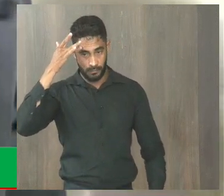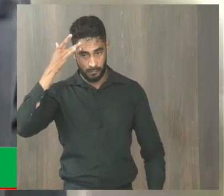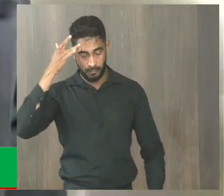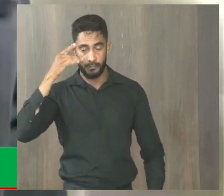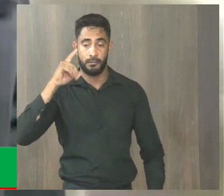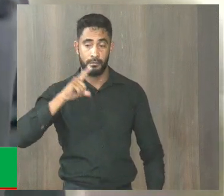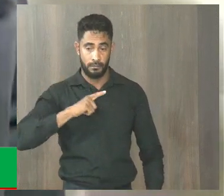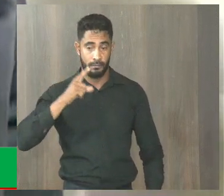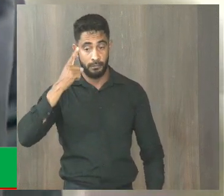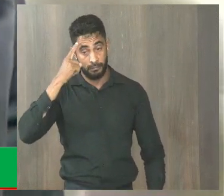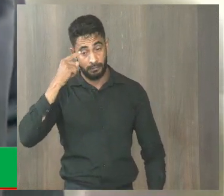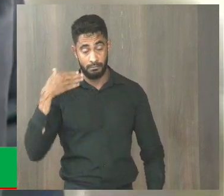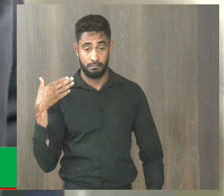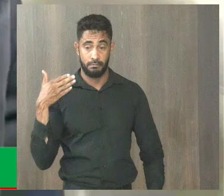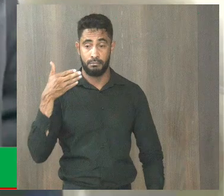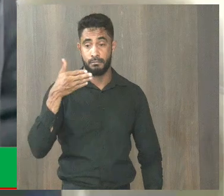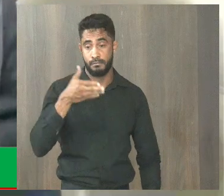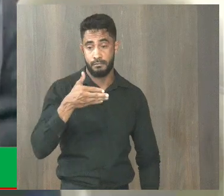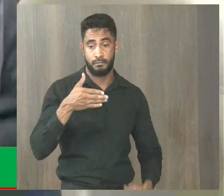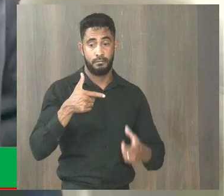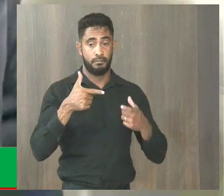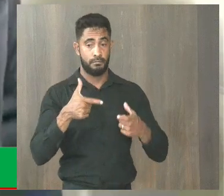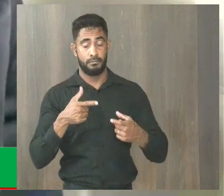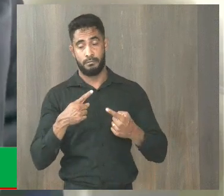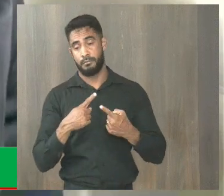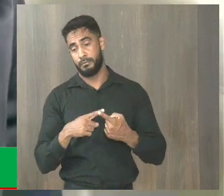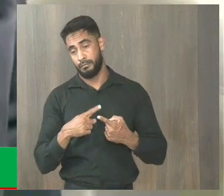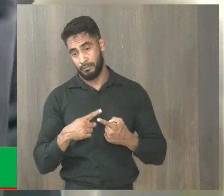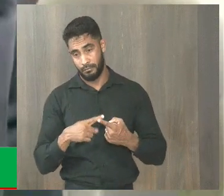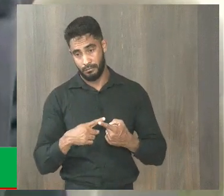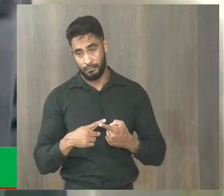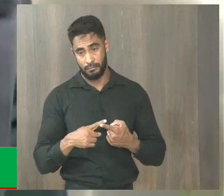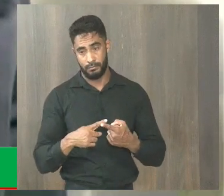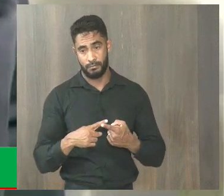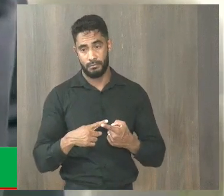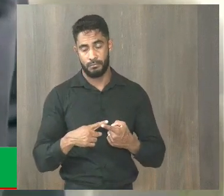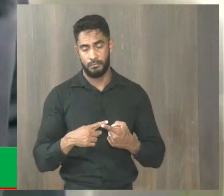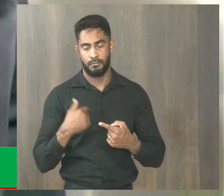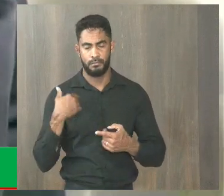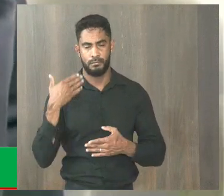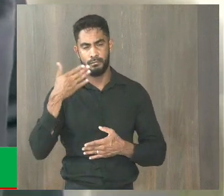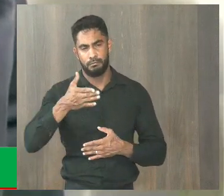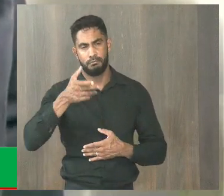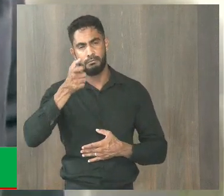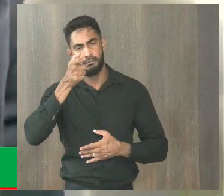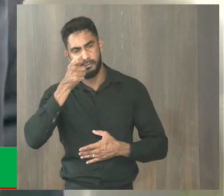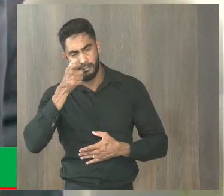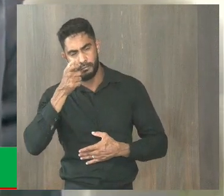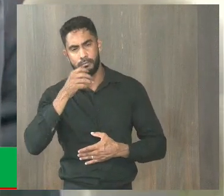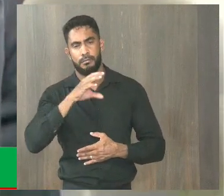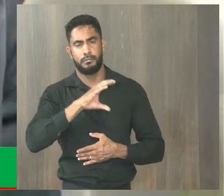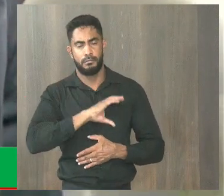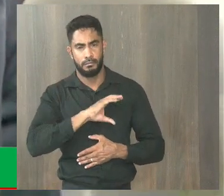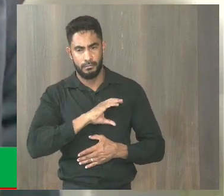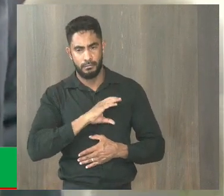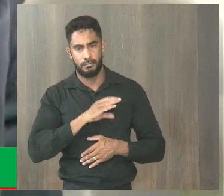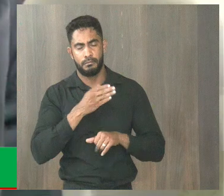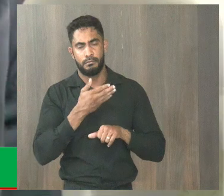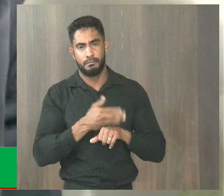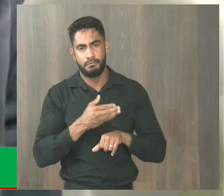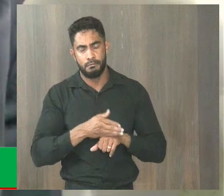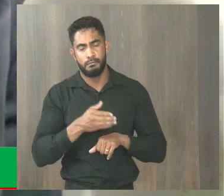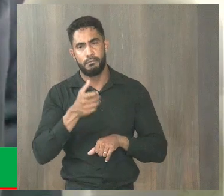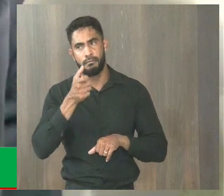consegue ser atendido lá, porque muita gente do centro, já tive lá, já vi vários colegas participando